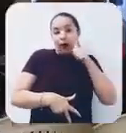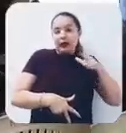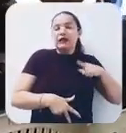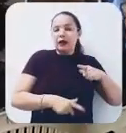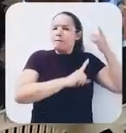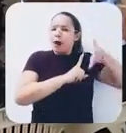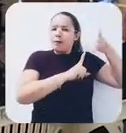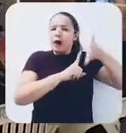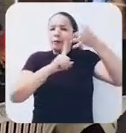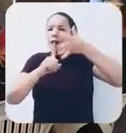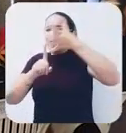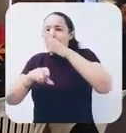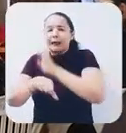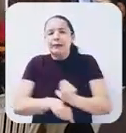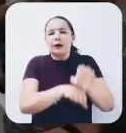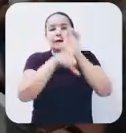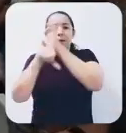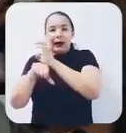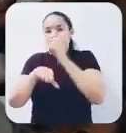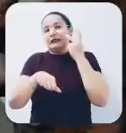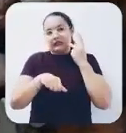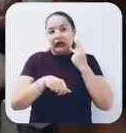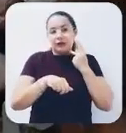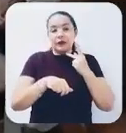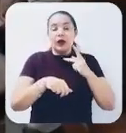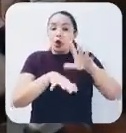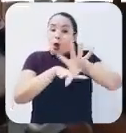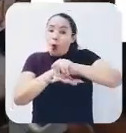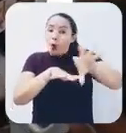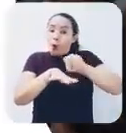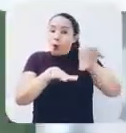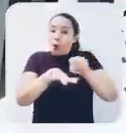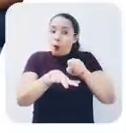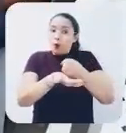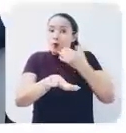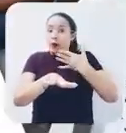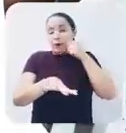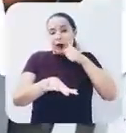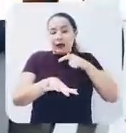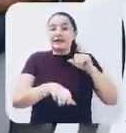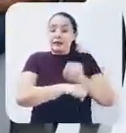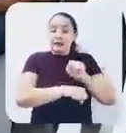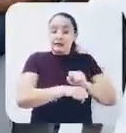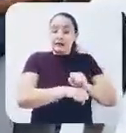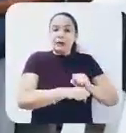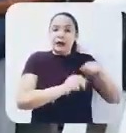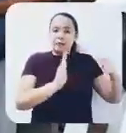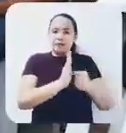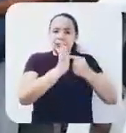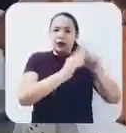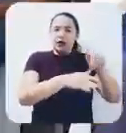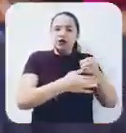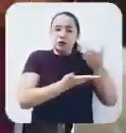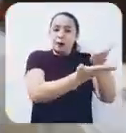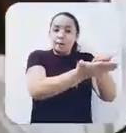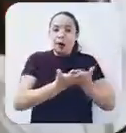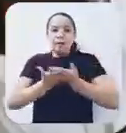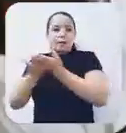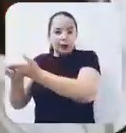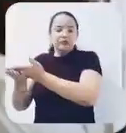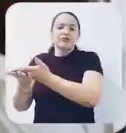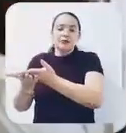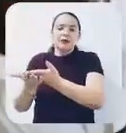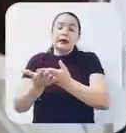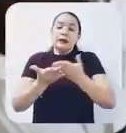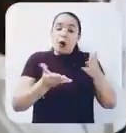leva palestras contra a violência doméstica aos quatro cantos do Ceará a ouvidoria das mulheres está sempre apostos para